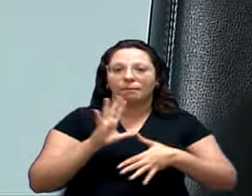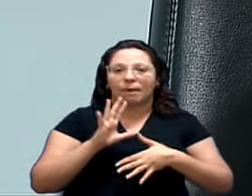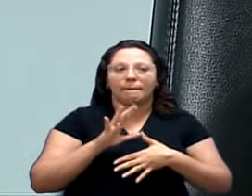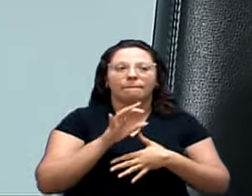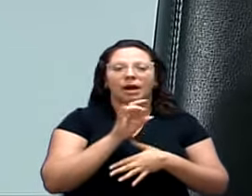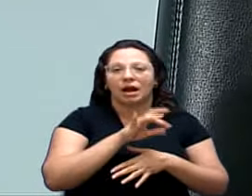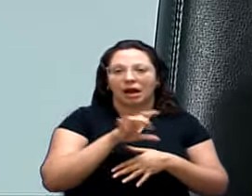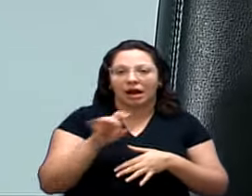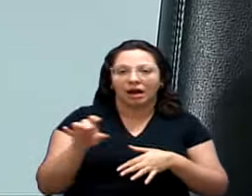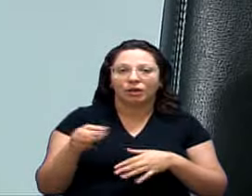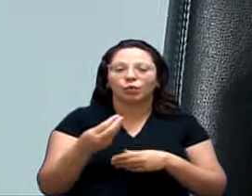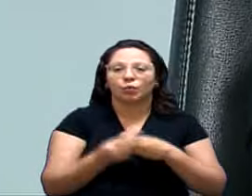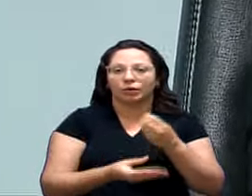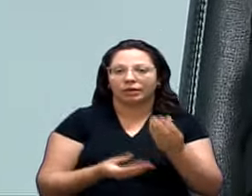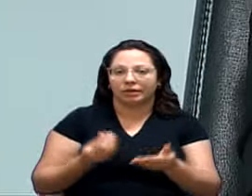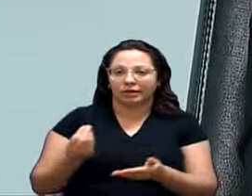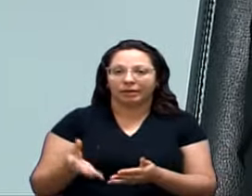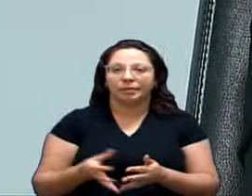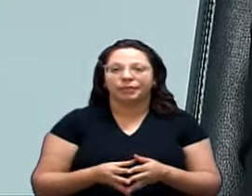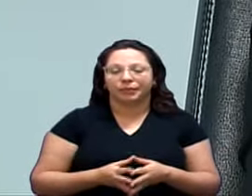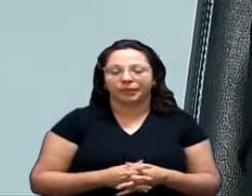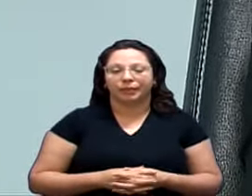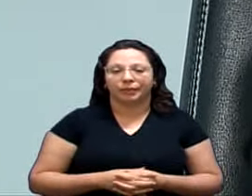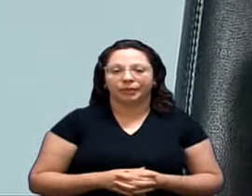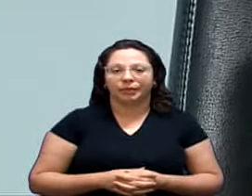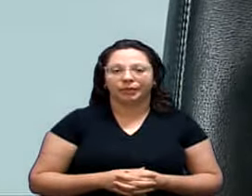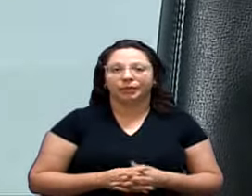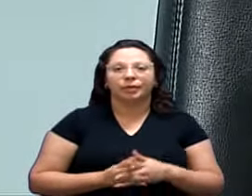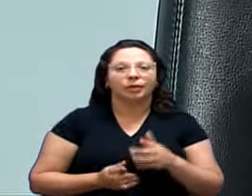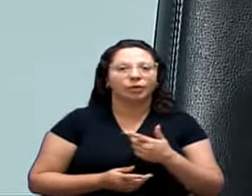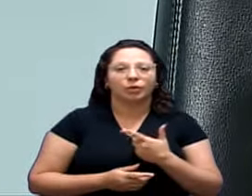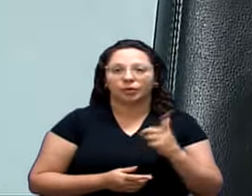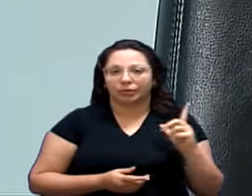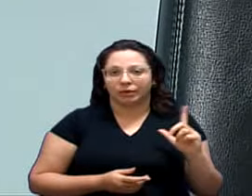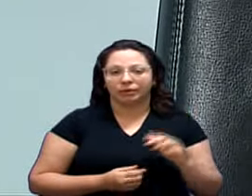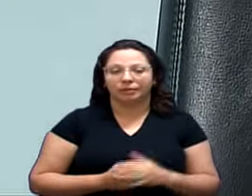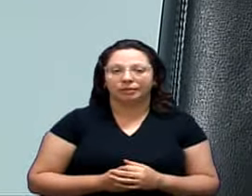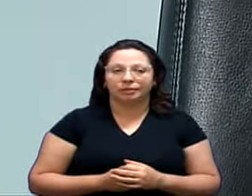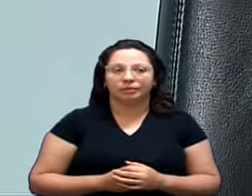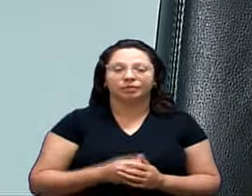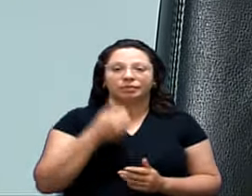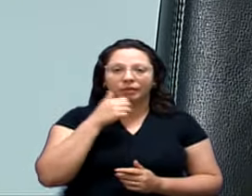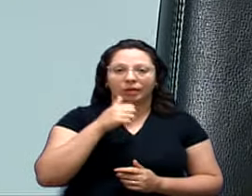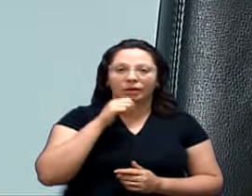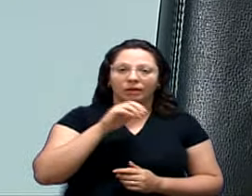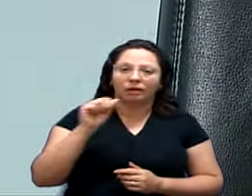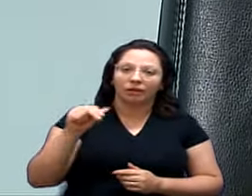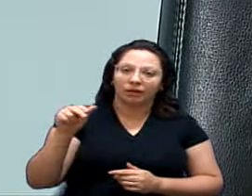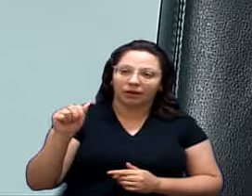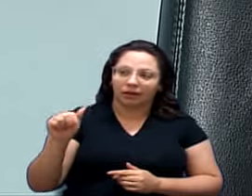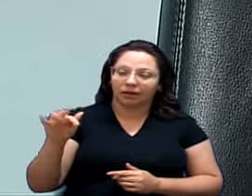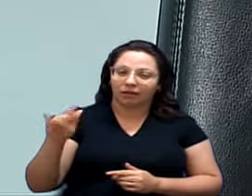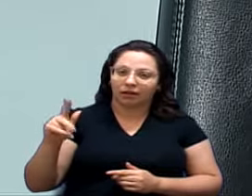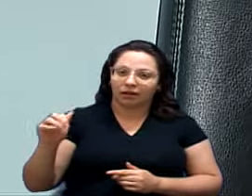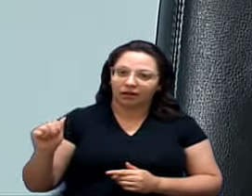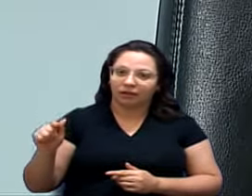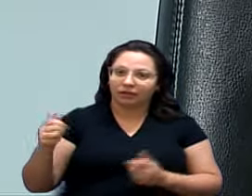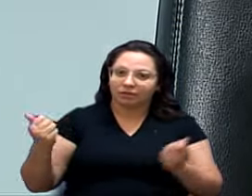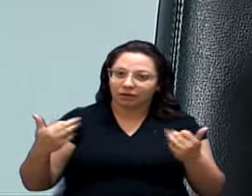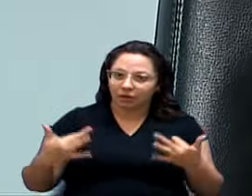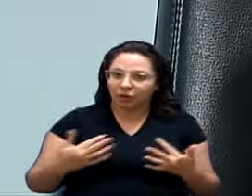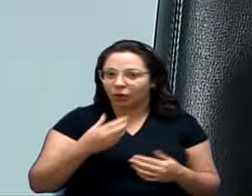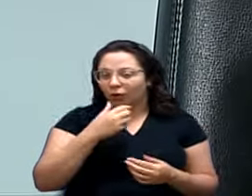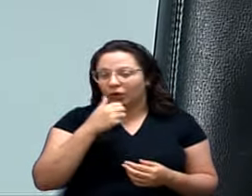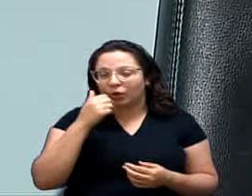plano eh e tomando por base o que a munícipe Ana Flávia comentou a respeito da zona sul